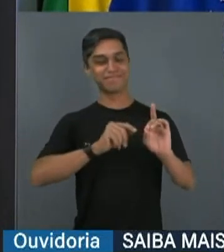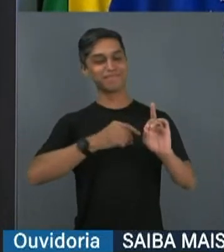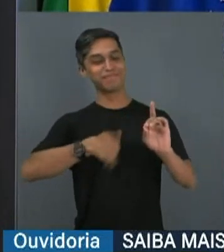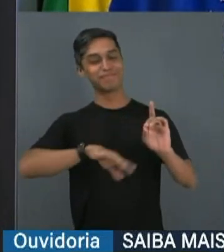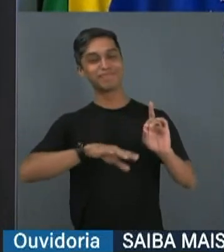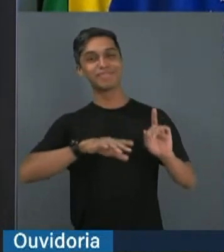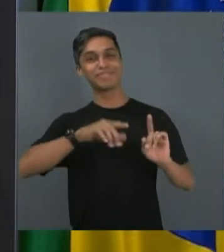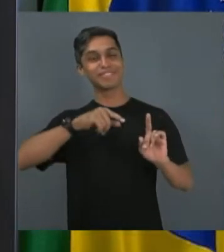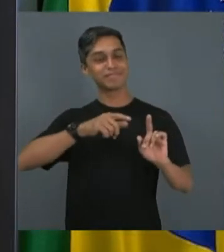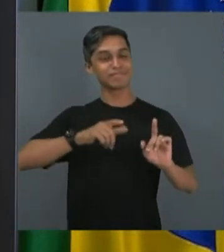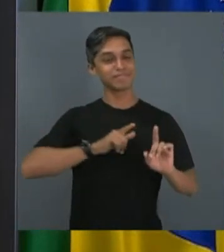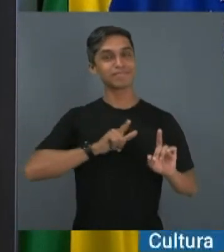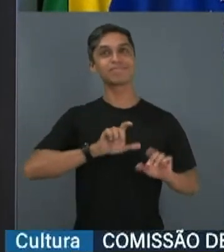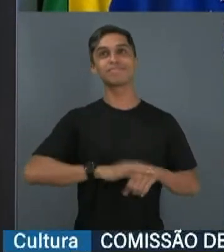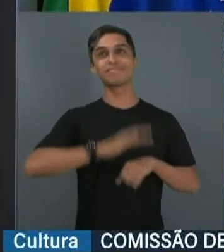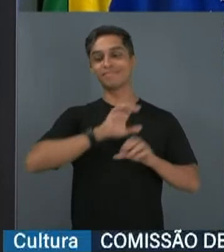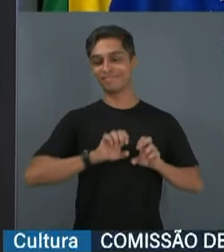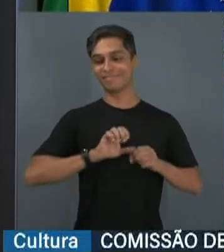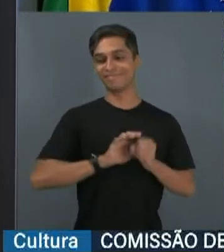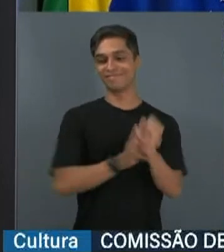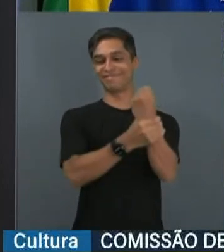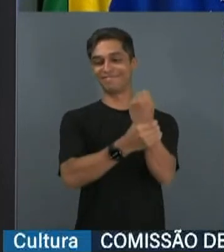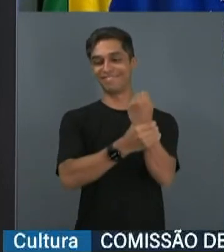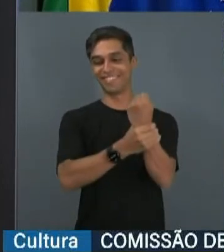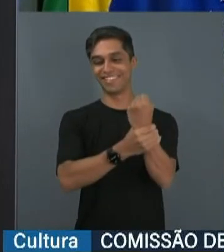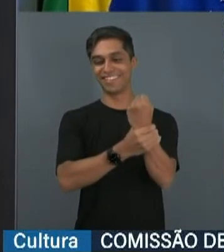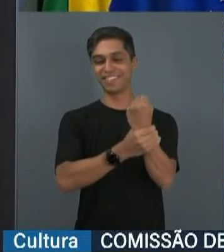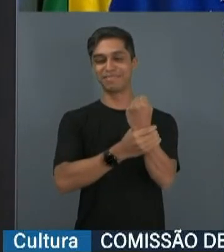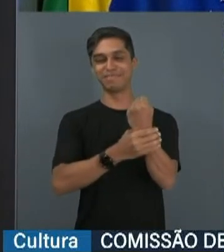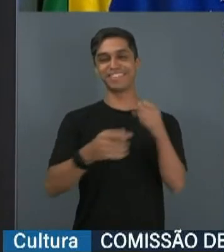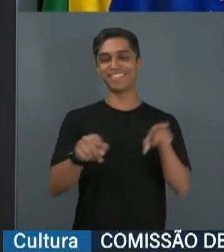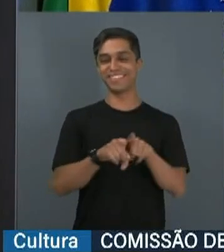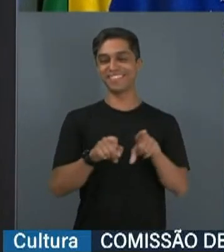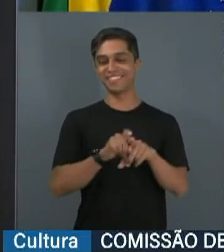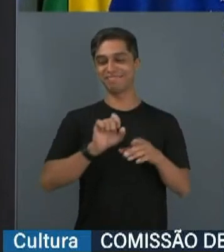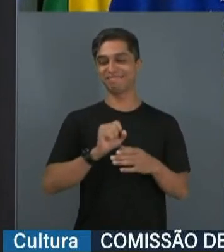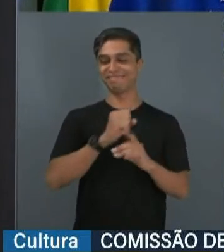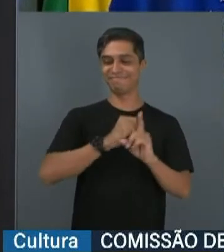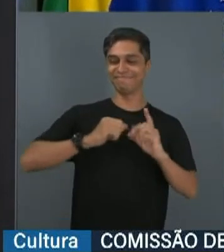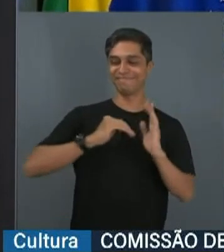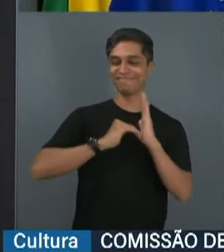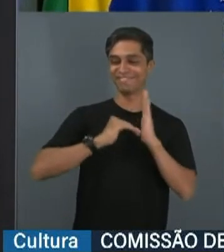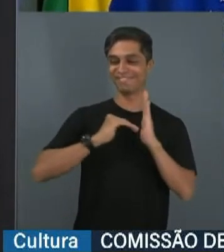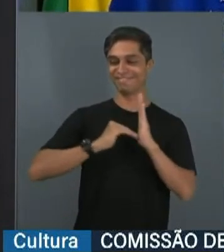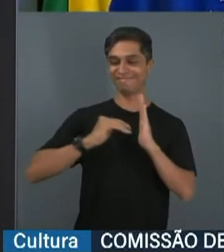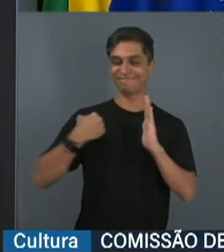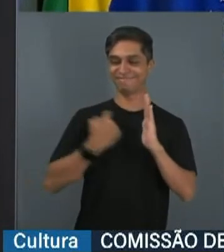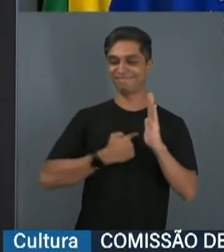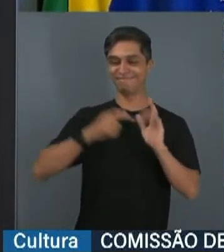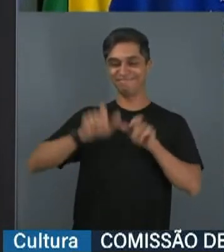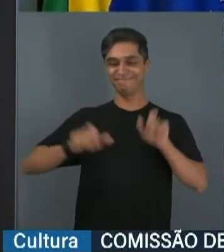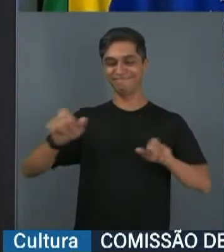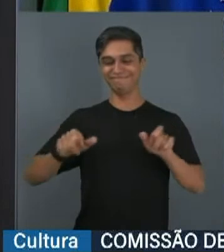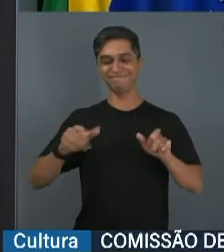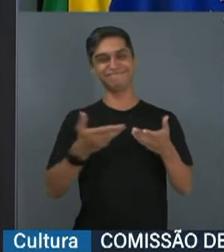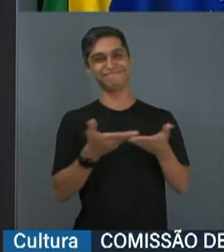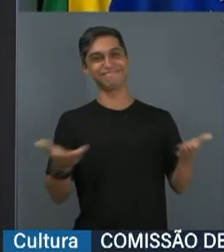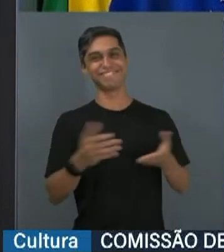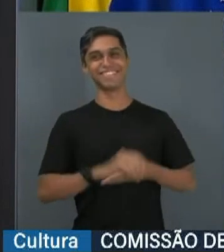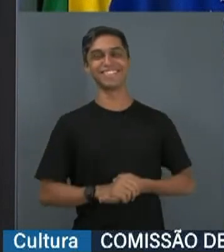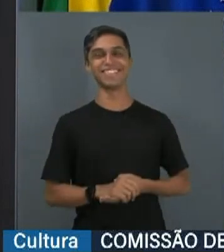mais segurança. Então, parabéns ao Senado Federal pela aprovação e a lei que está funcionando e